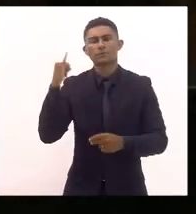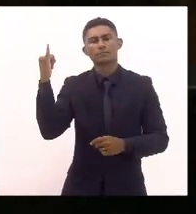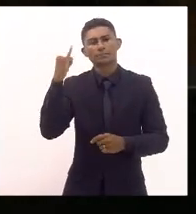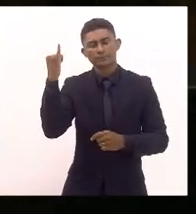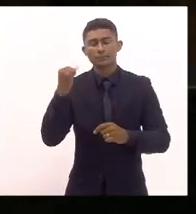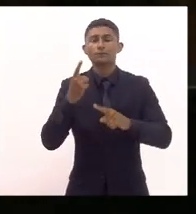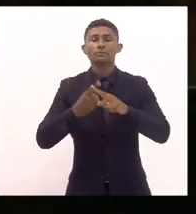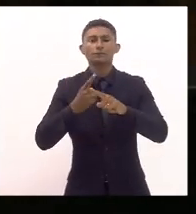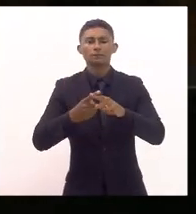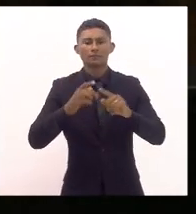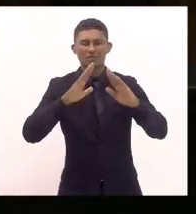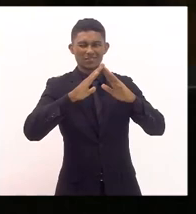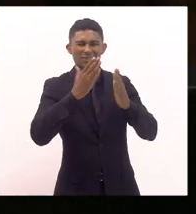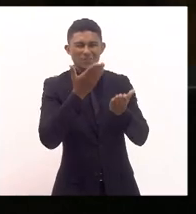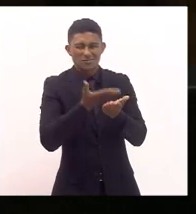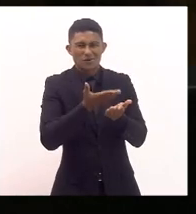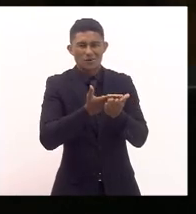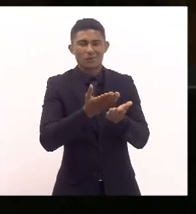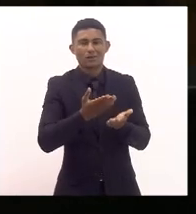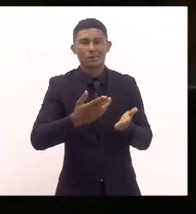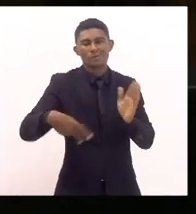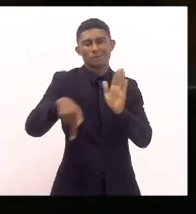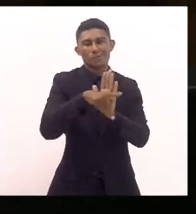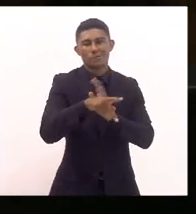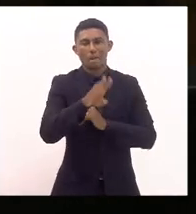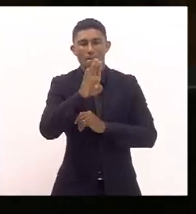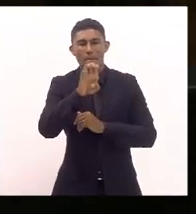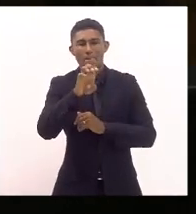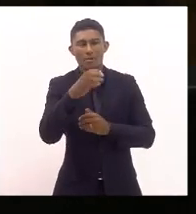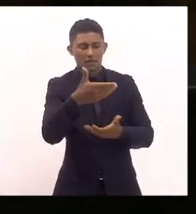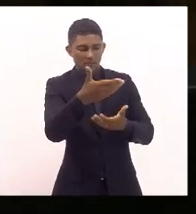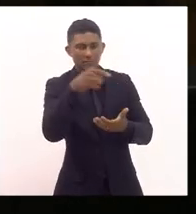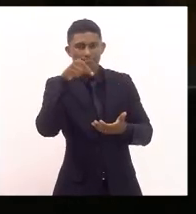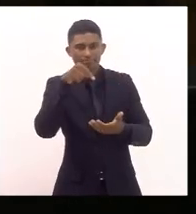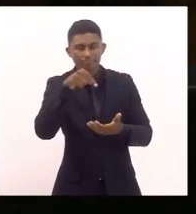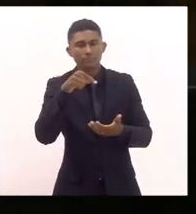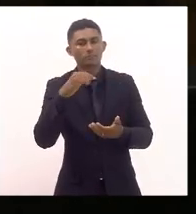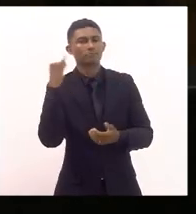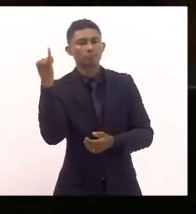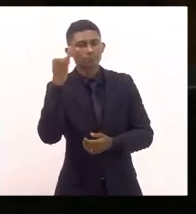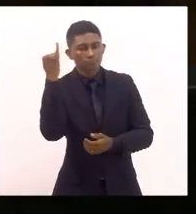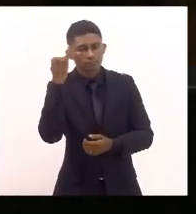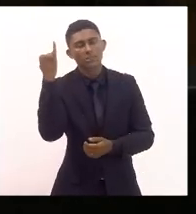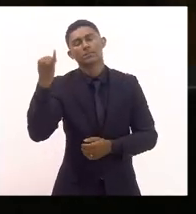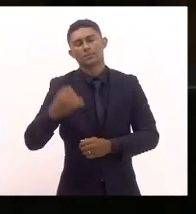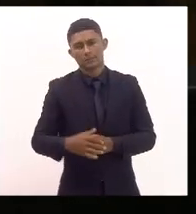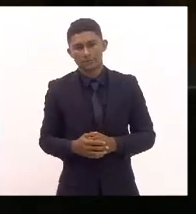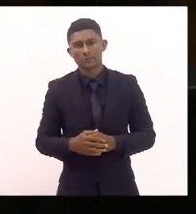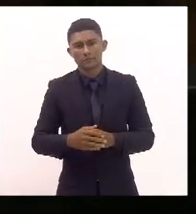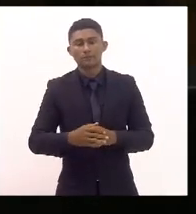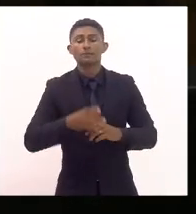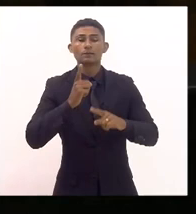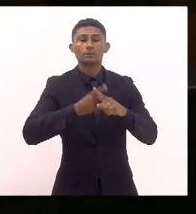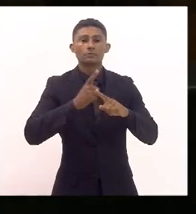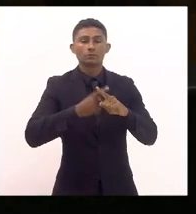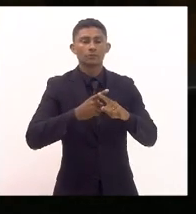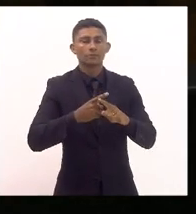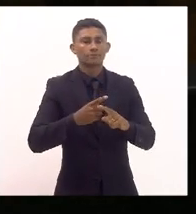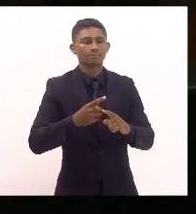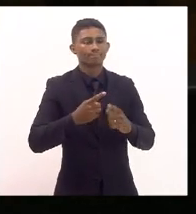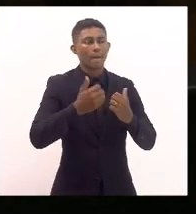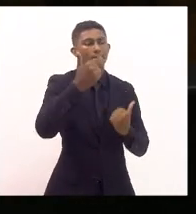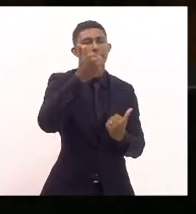creches e pré-escolas são equipamentos fundamentais na guide grande apoio e